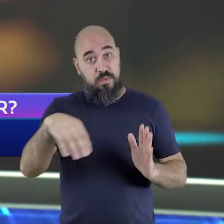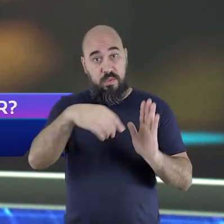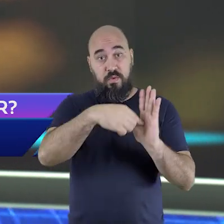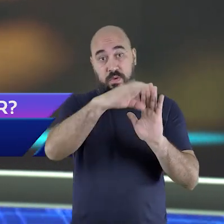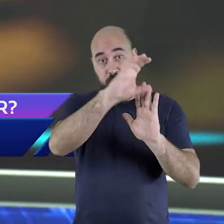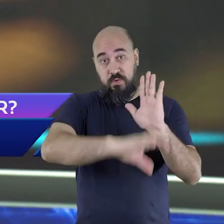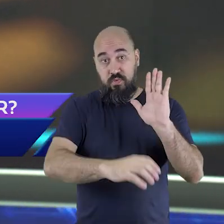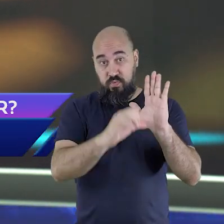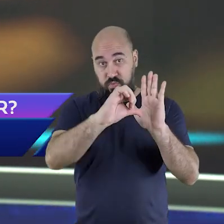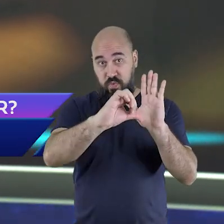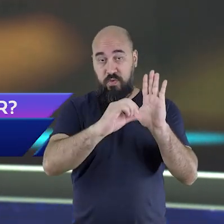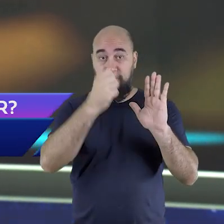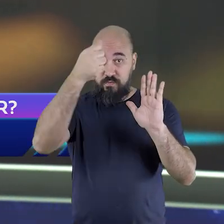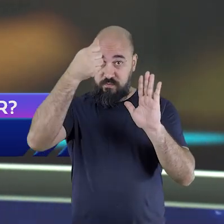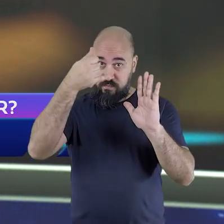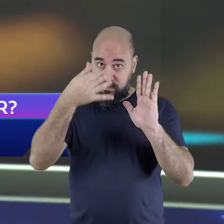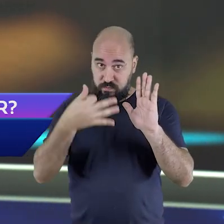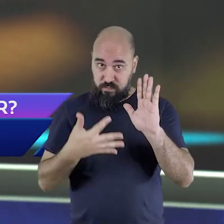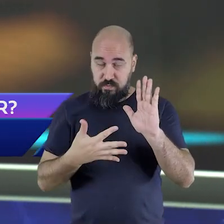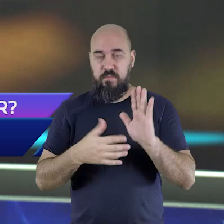Daniel. Diz assim a Bíblia: